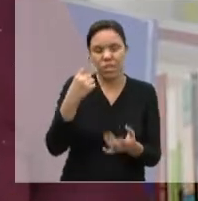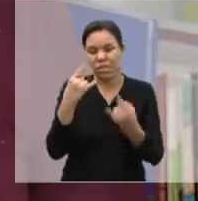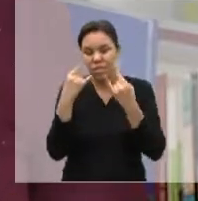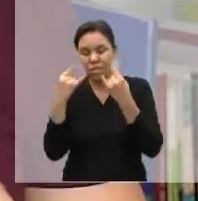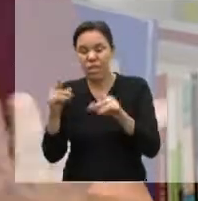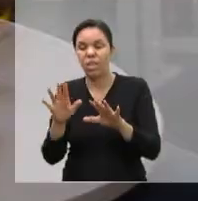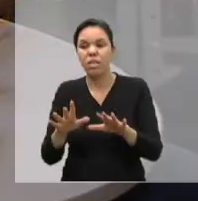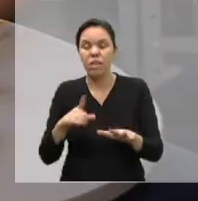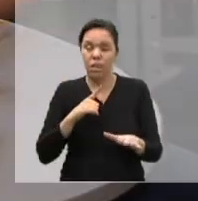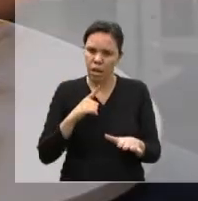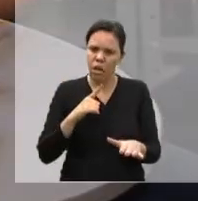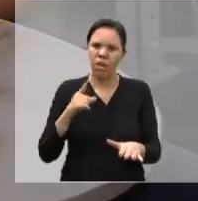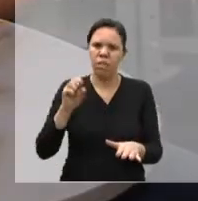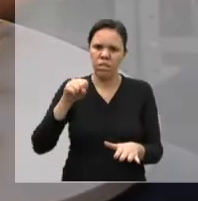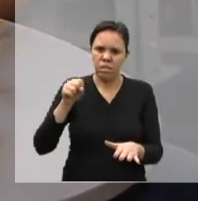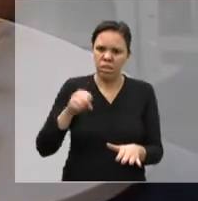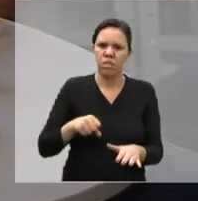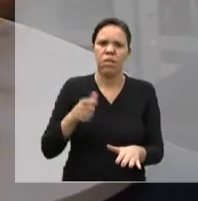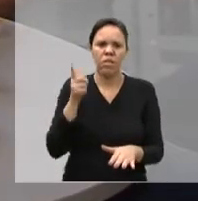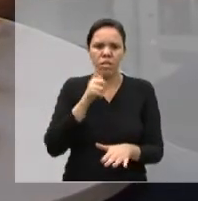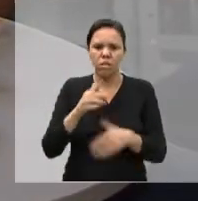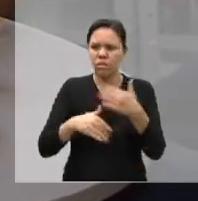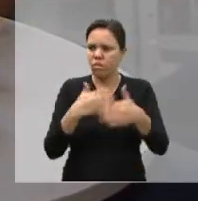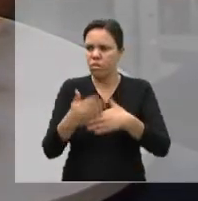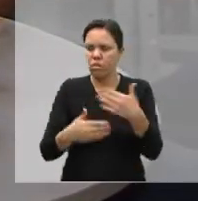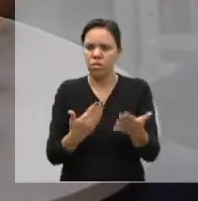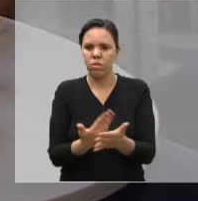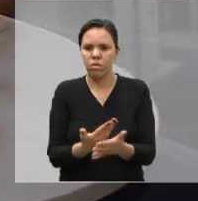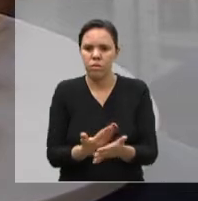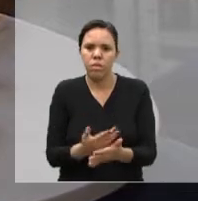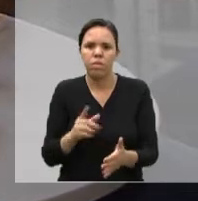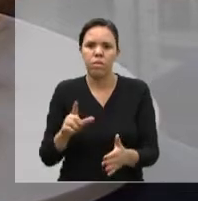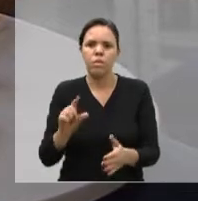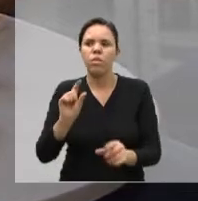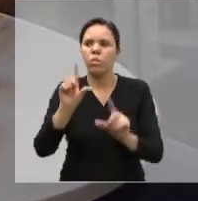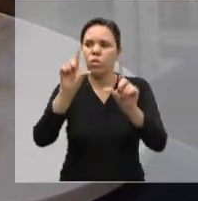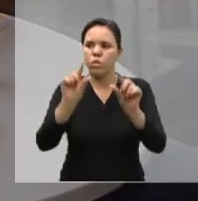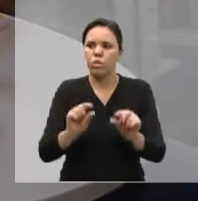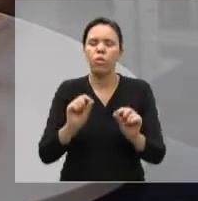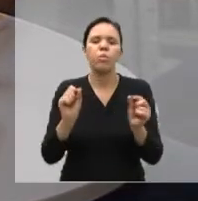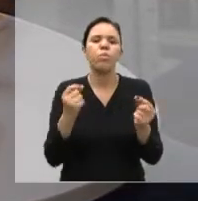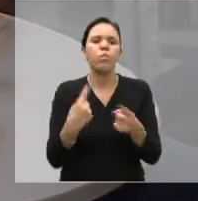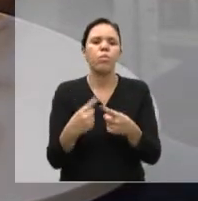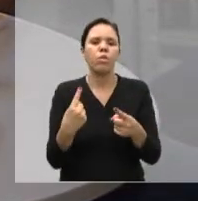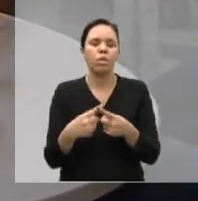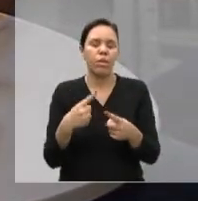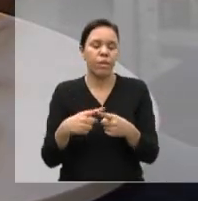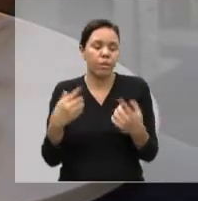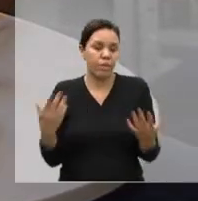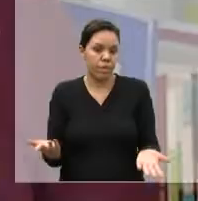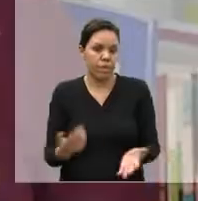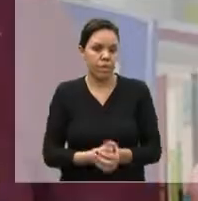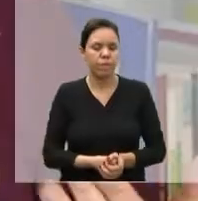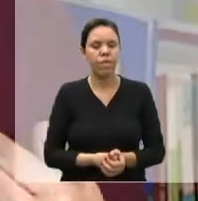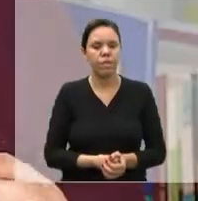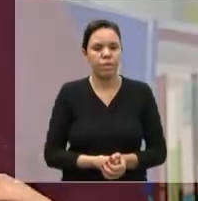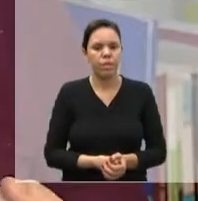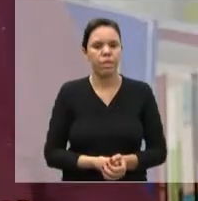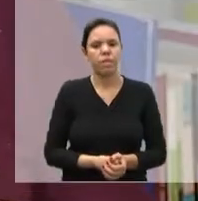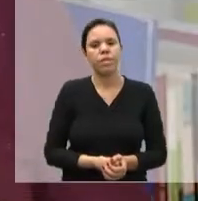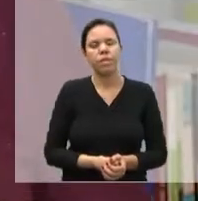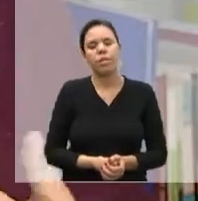rendimento cai. Por que ele cai? Porque provavelmente há é pesquisado que um dos fatores